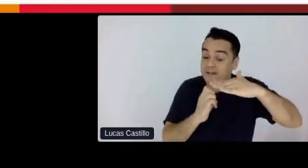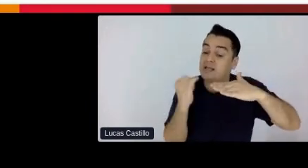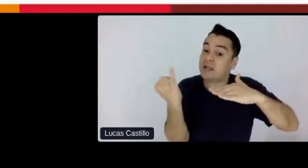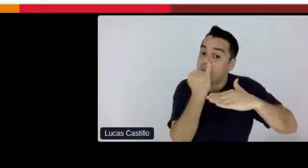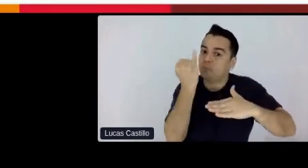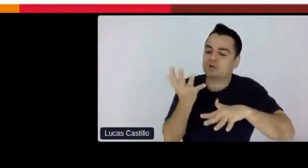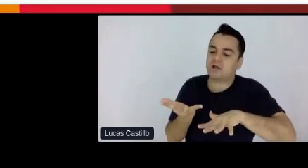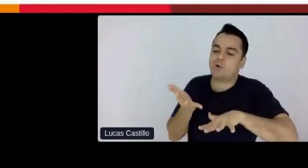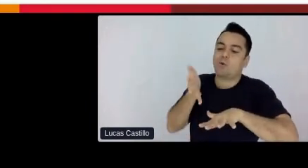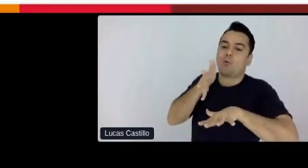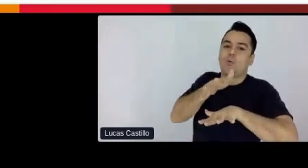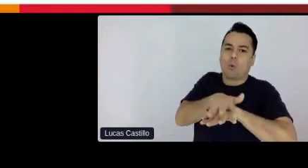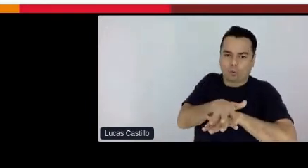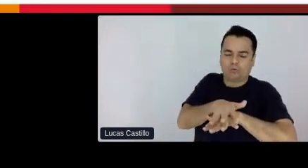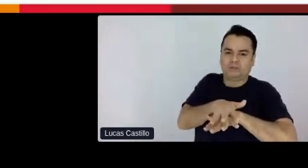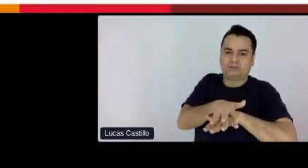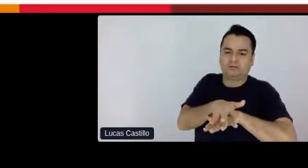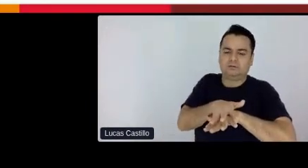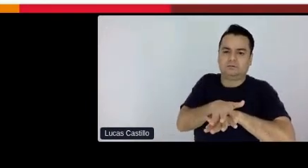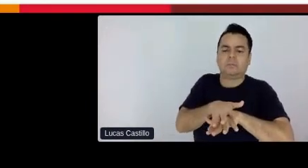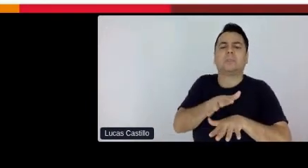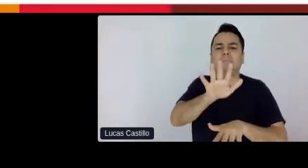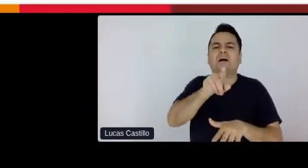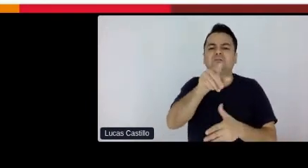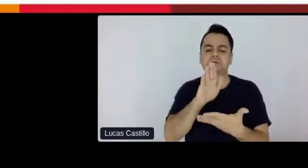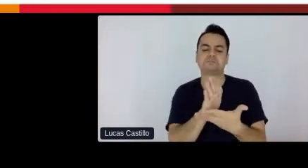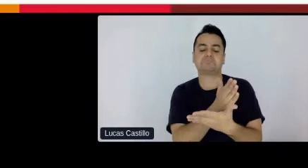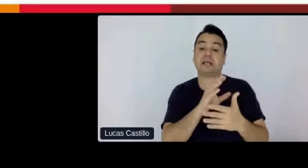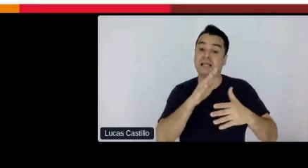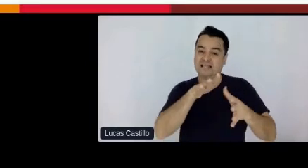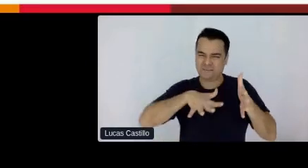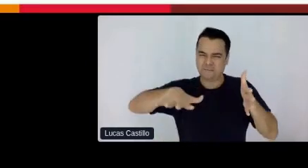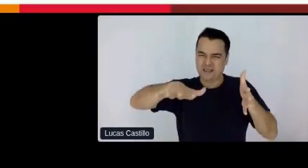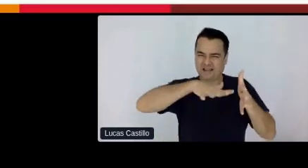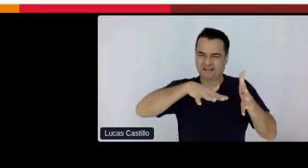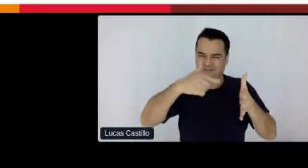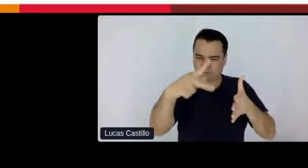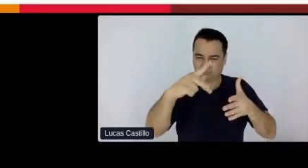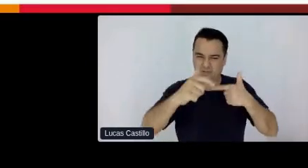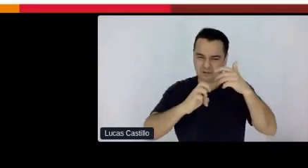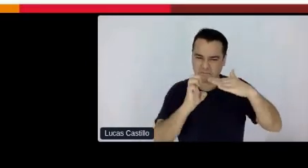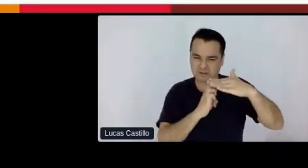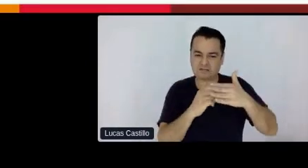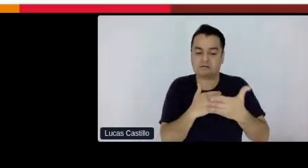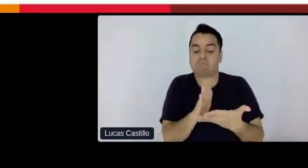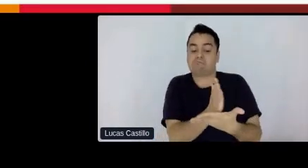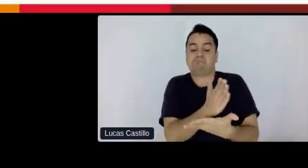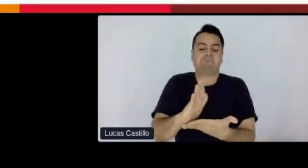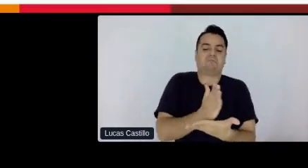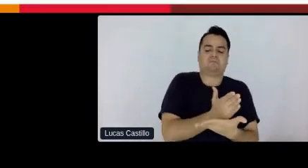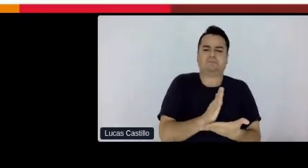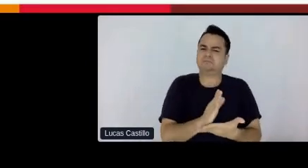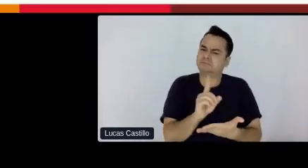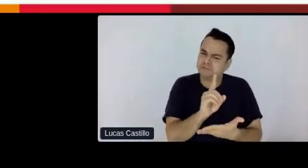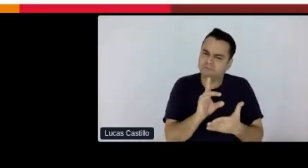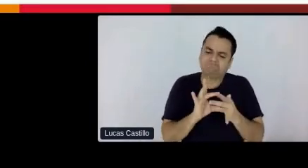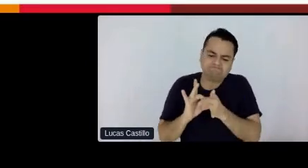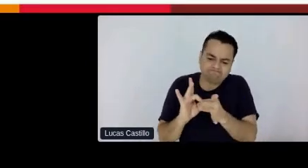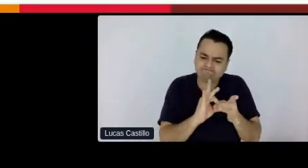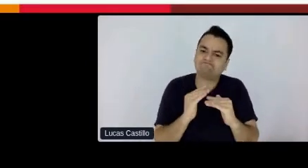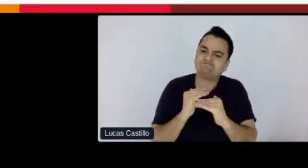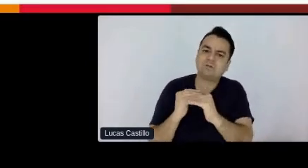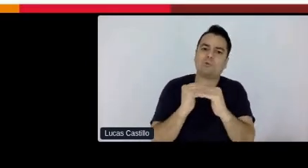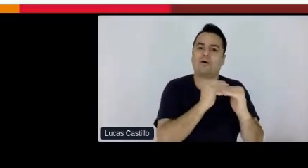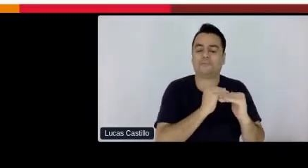as pessoas e segregar, né? Quando uma pessoa com deficiências, pessoas com deficiências qualificadas, elas são impedidas